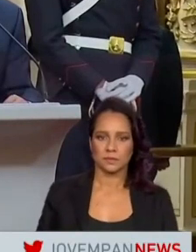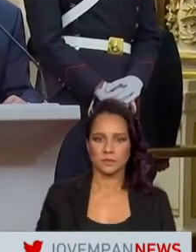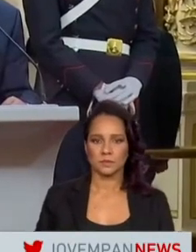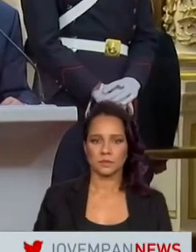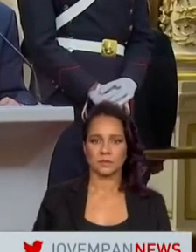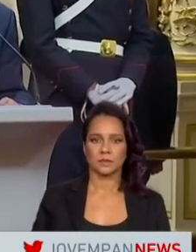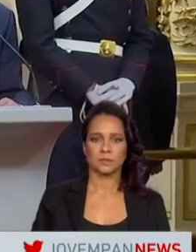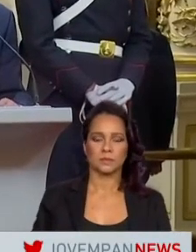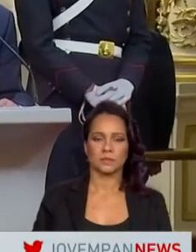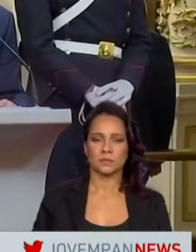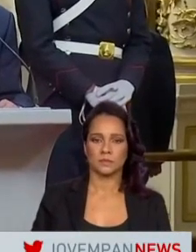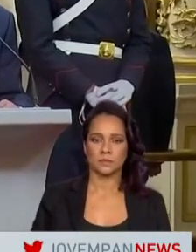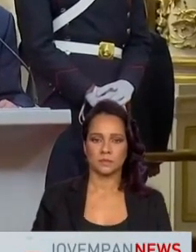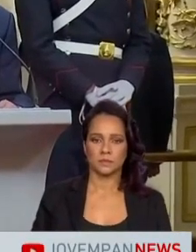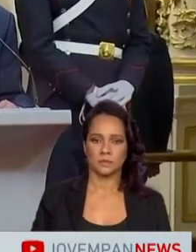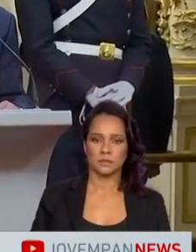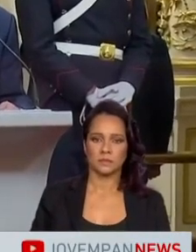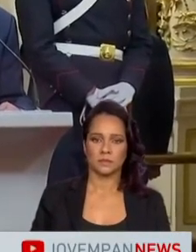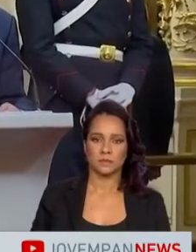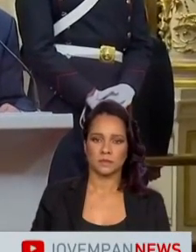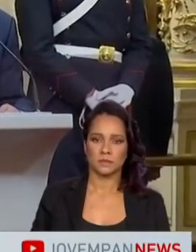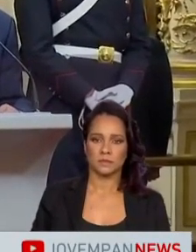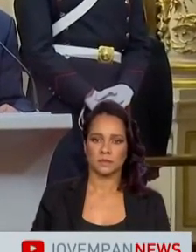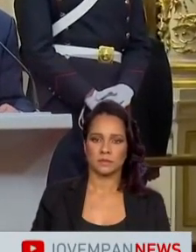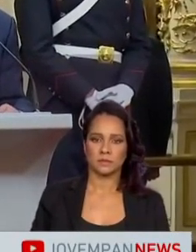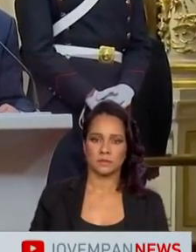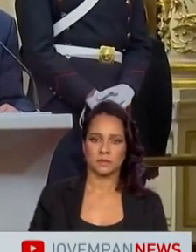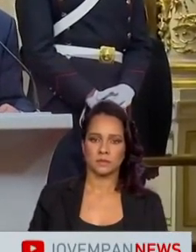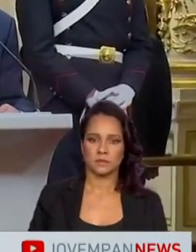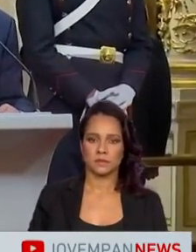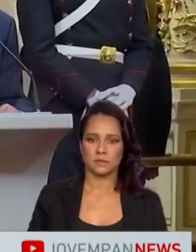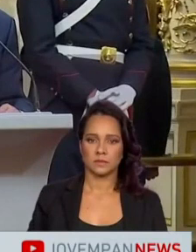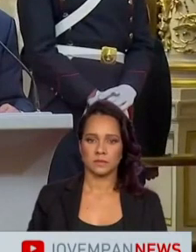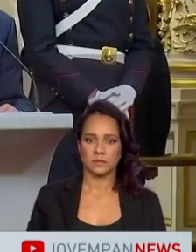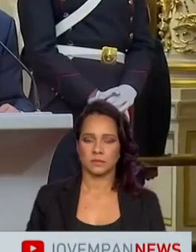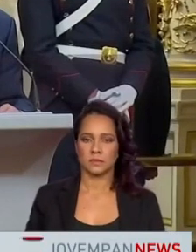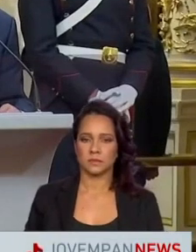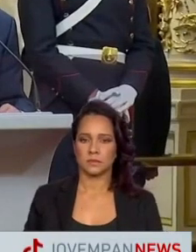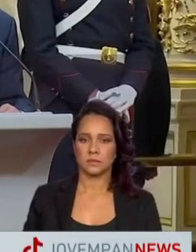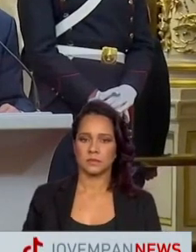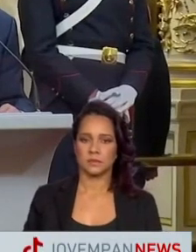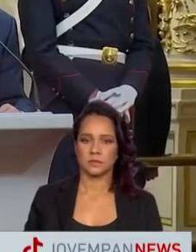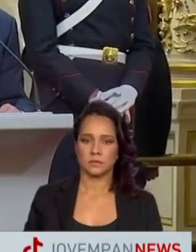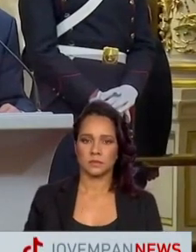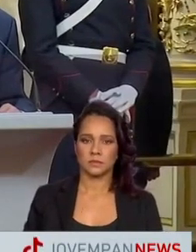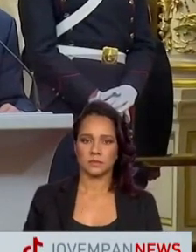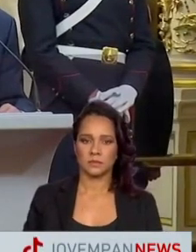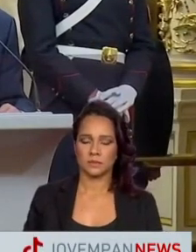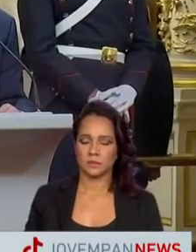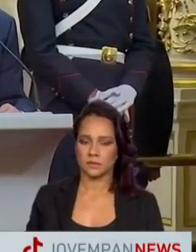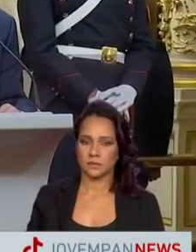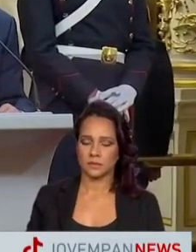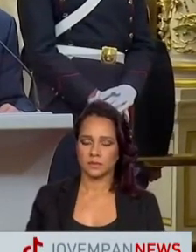a Silvia Colombo, de fuera de San Pablo, que eso no hubiera pasado en Brasil por el tipo de militares,